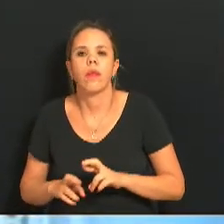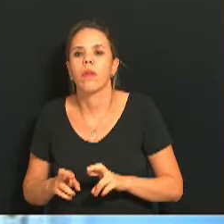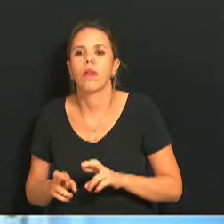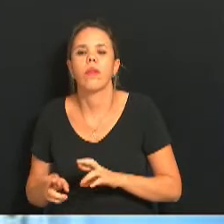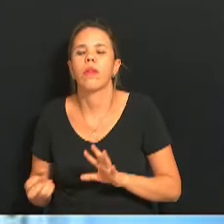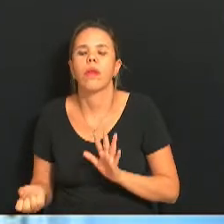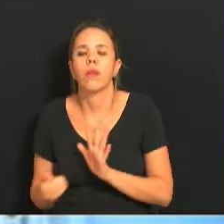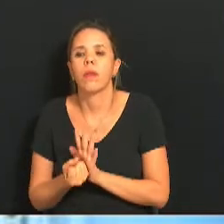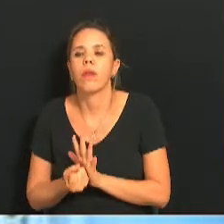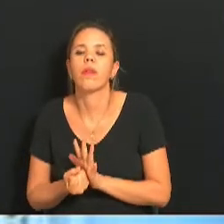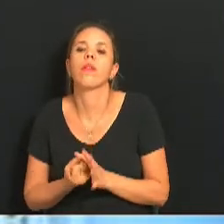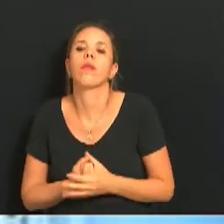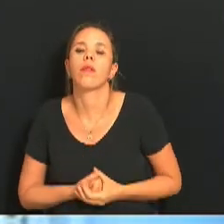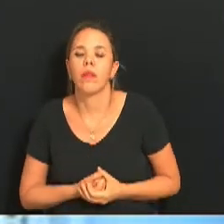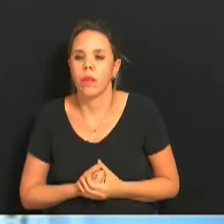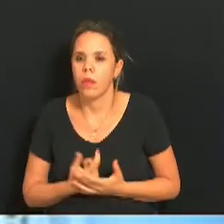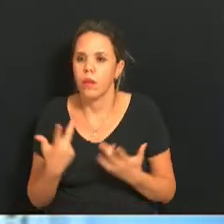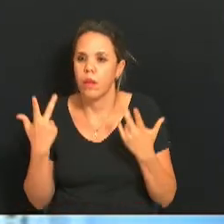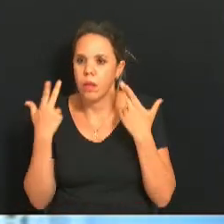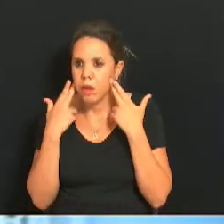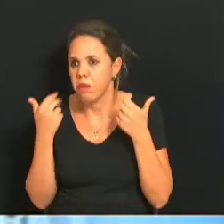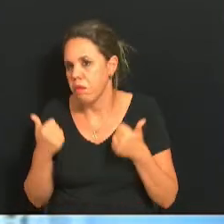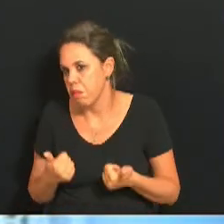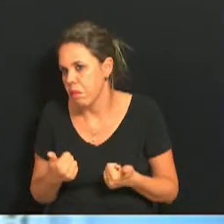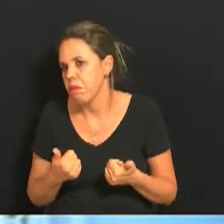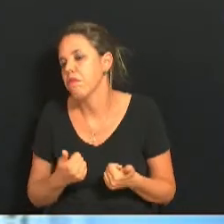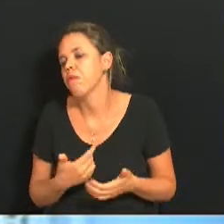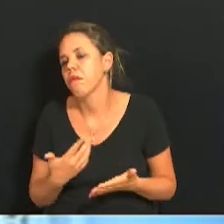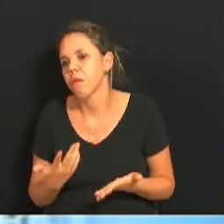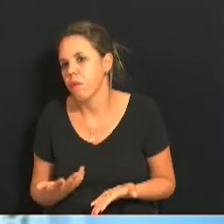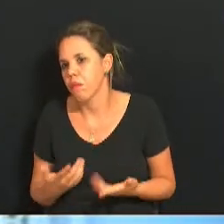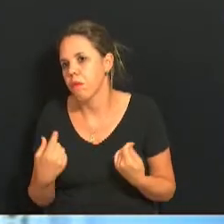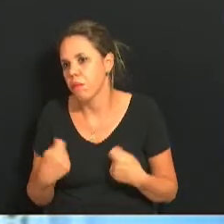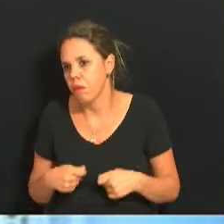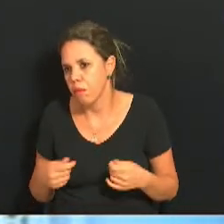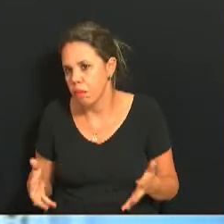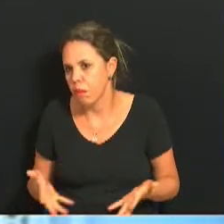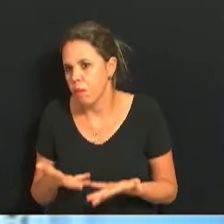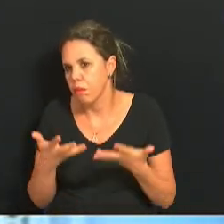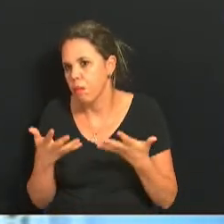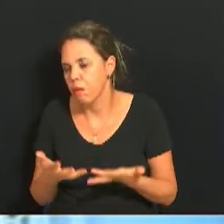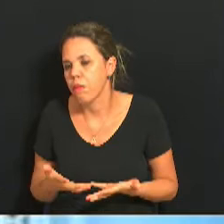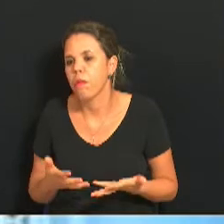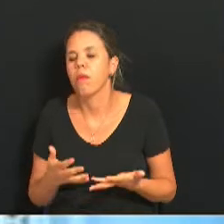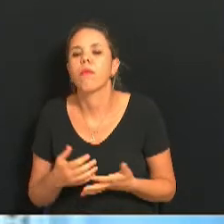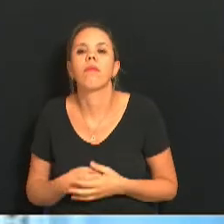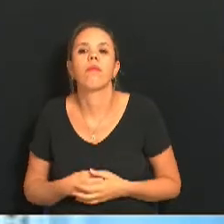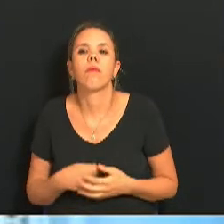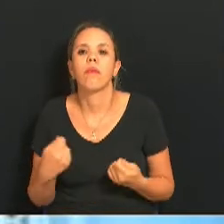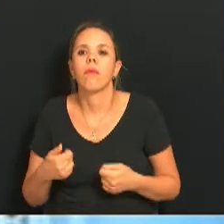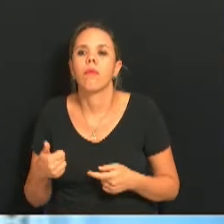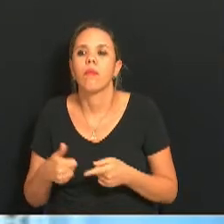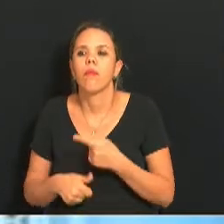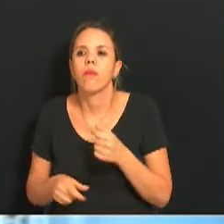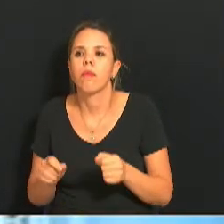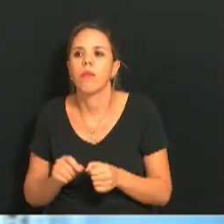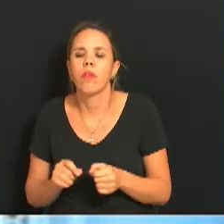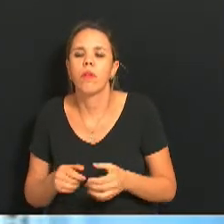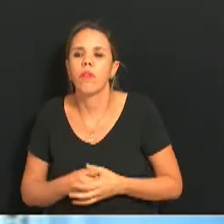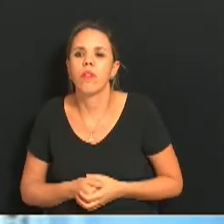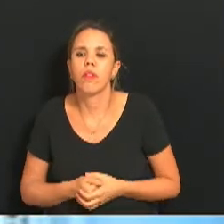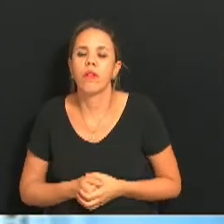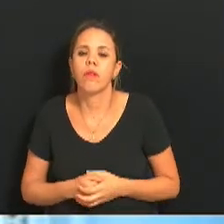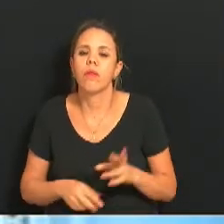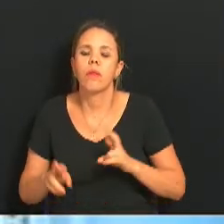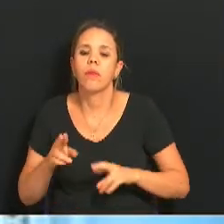Mei é algo corriqueiro como essa demanda essa provocação pinga com você a primeira coisa que nós fizemos foi